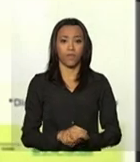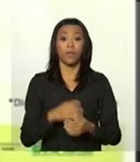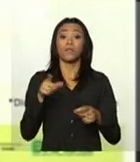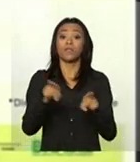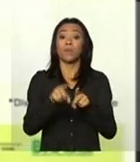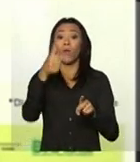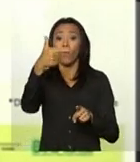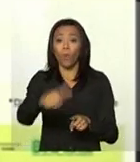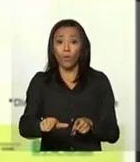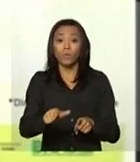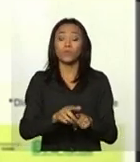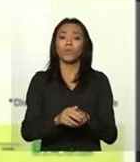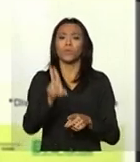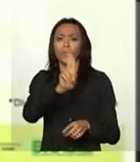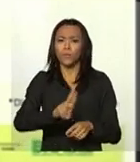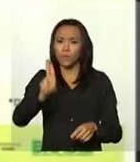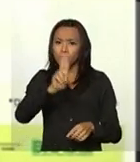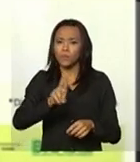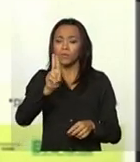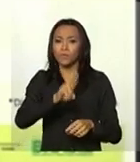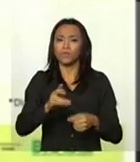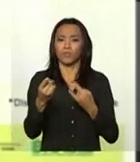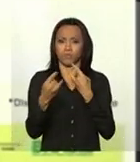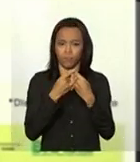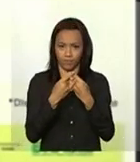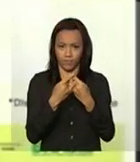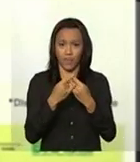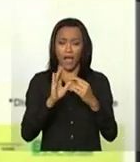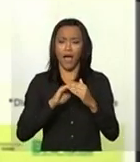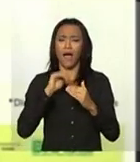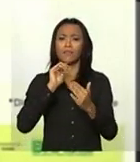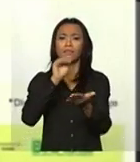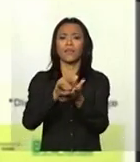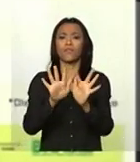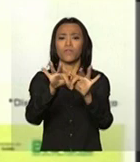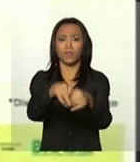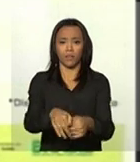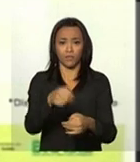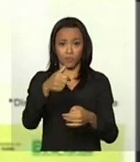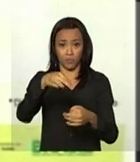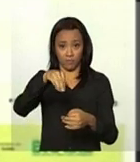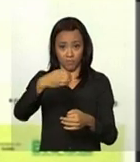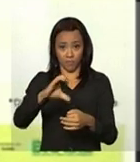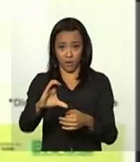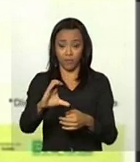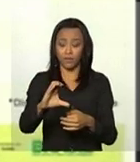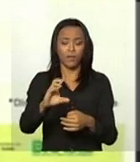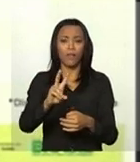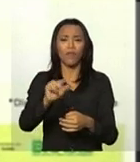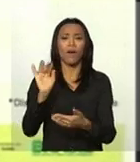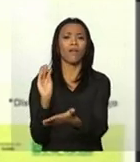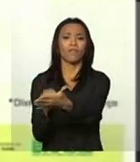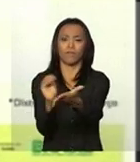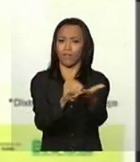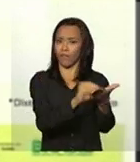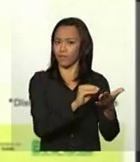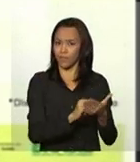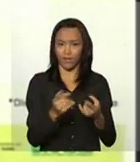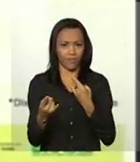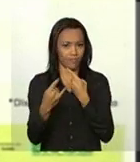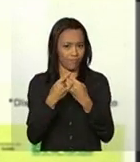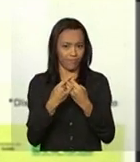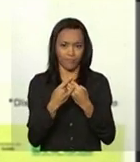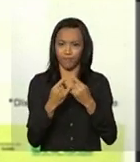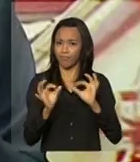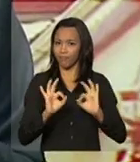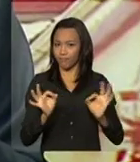Preservativo, nós temos aí 104 milhões para o primeiro trimestre, então até o final de março, então não vai faltar preservativo,